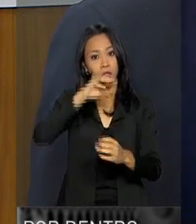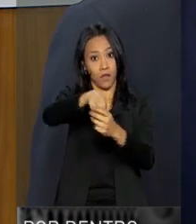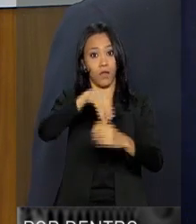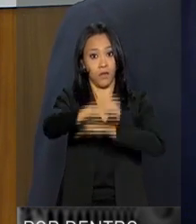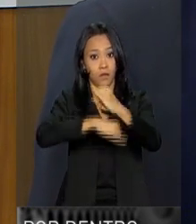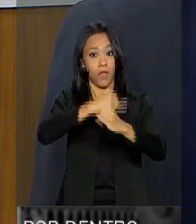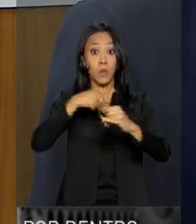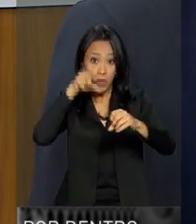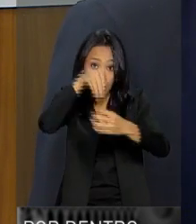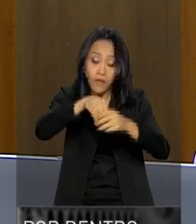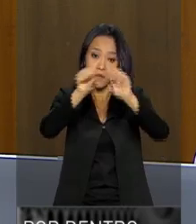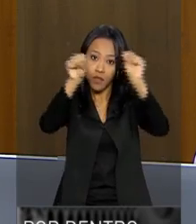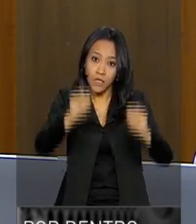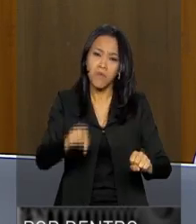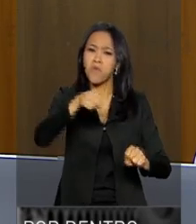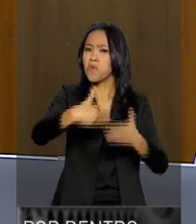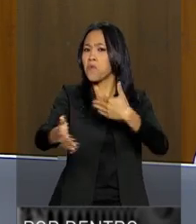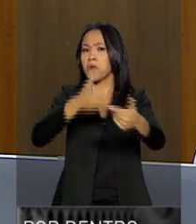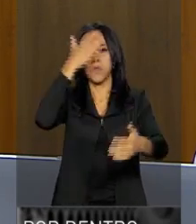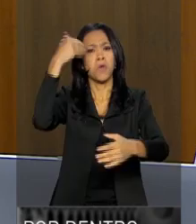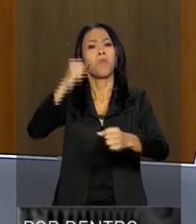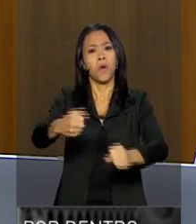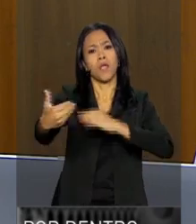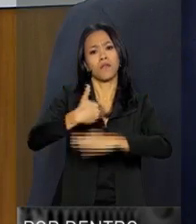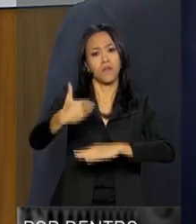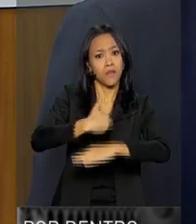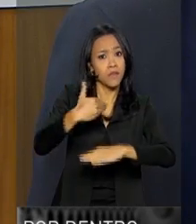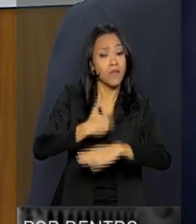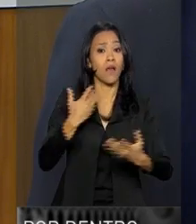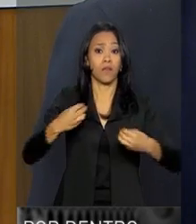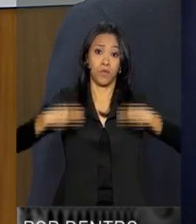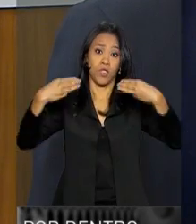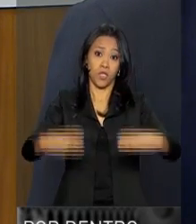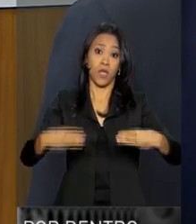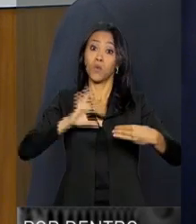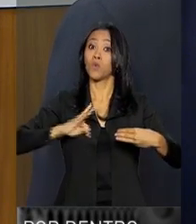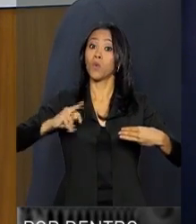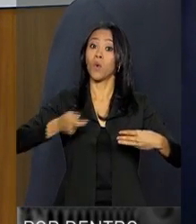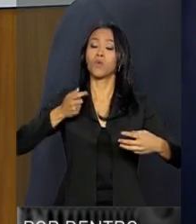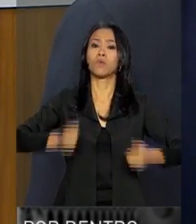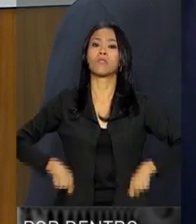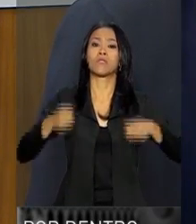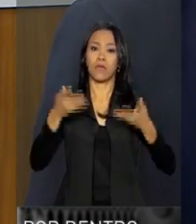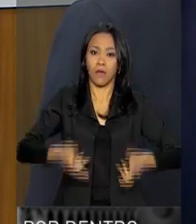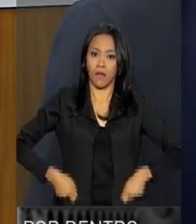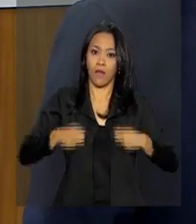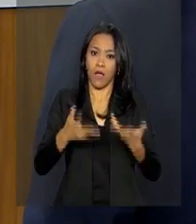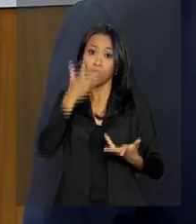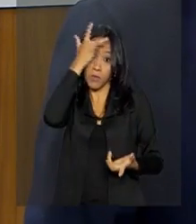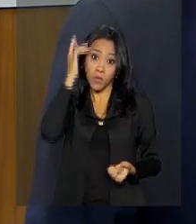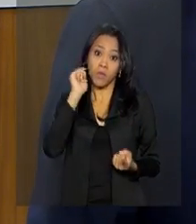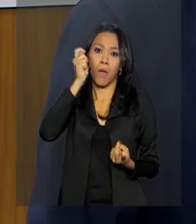pode acessar na página do ministério do planejamento e ver todas as despesas de pessoal do governo federal então nós demos uma